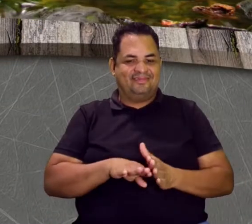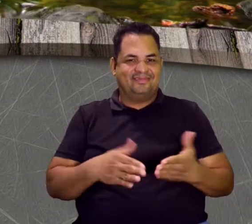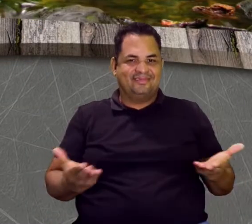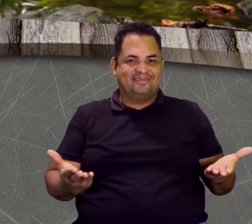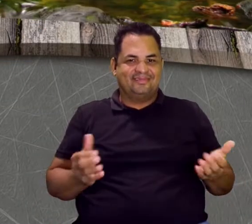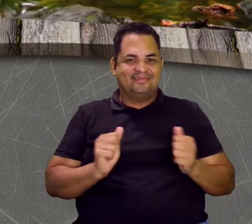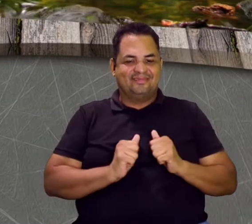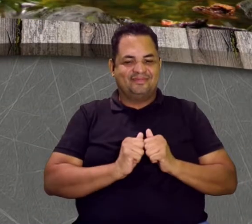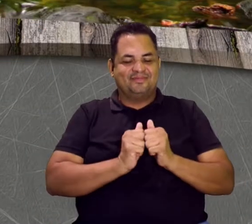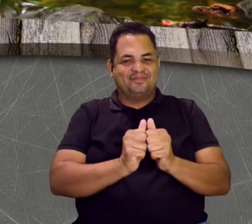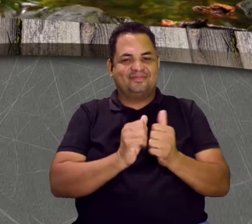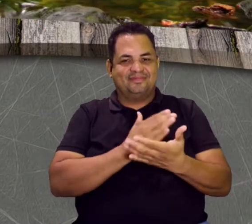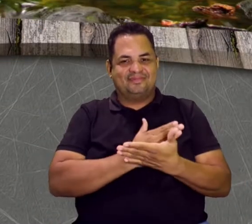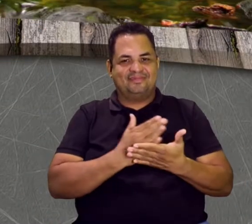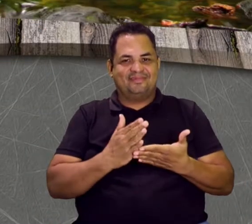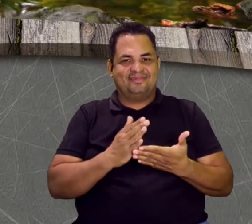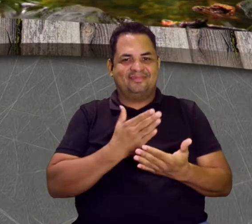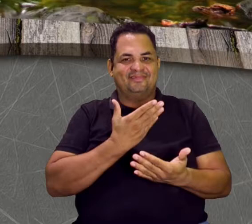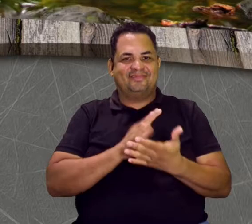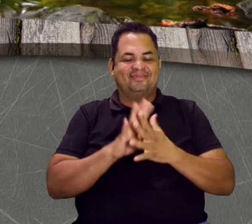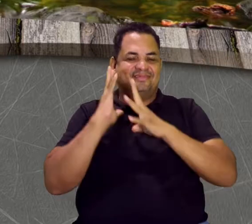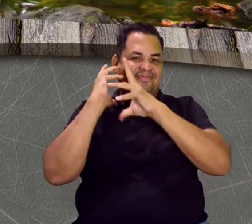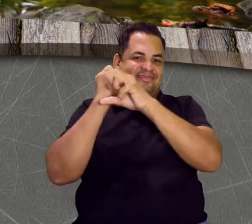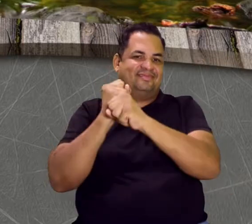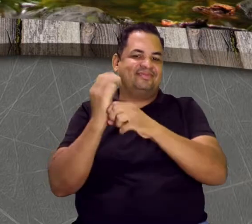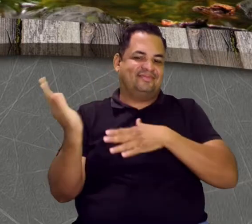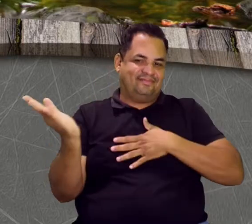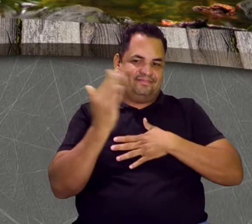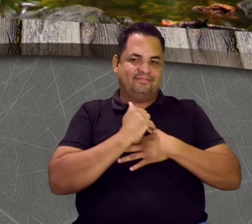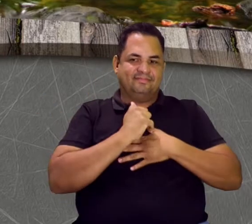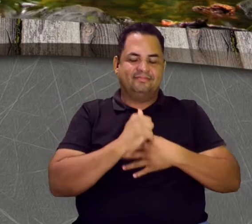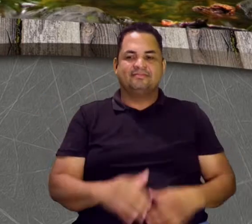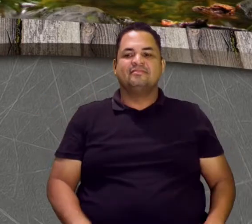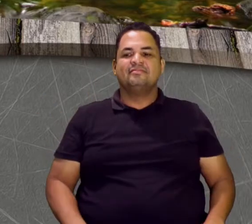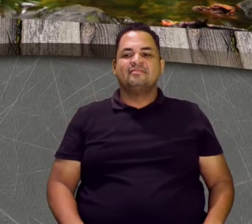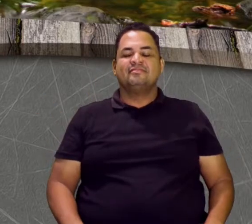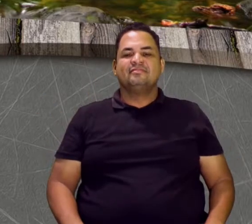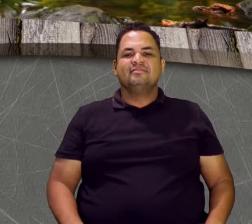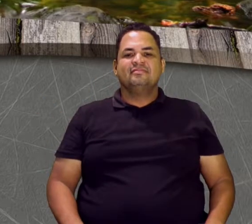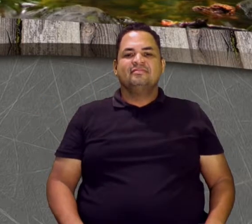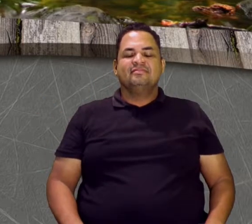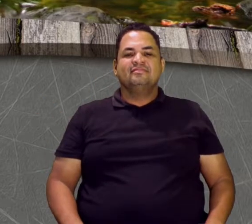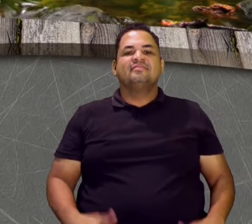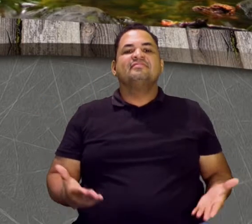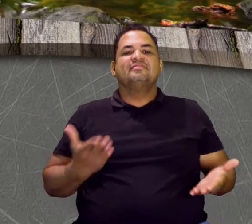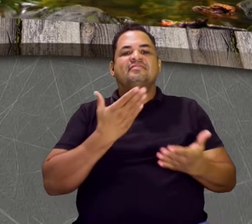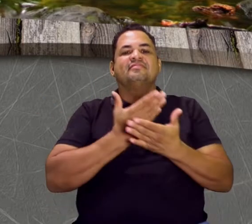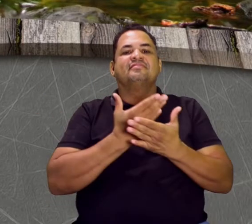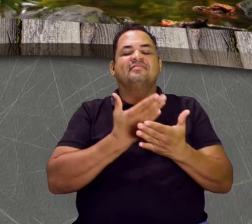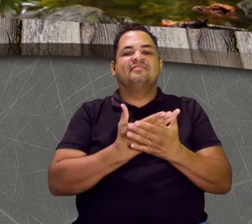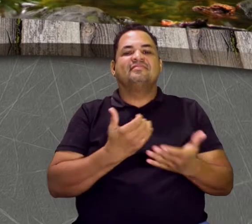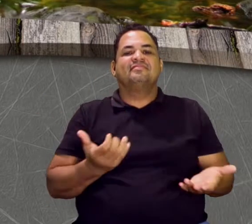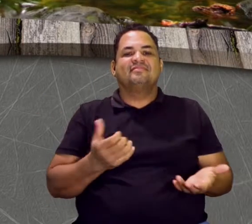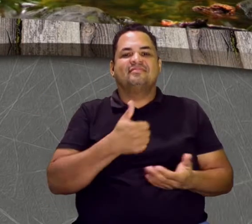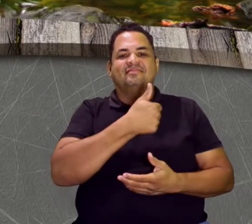Chegando juntinho para começar a nossa revisão. Vambora? Vamos lá, gente, para nossa